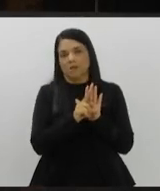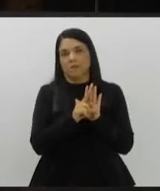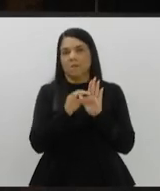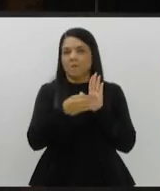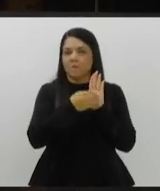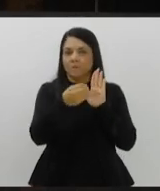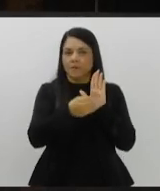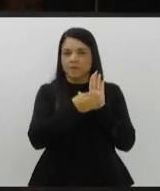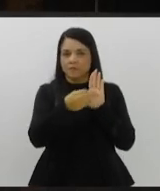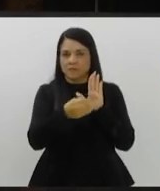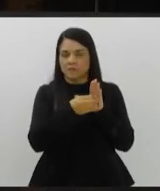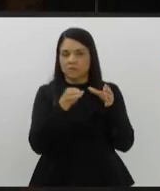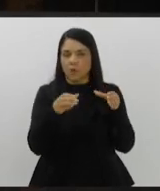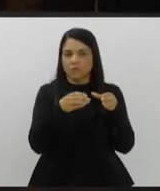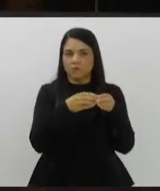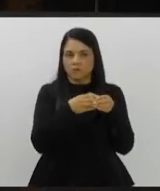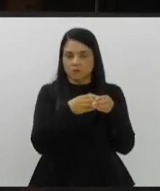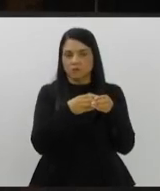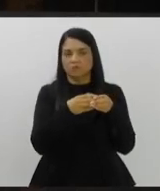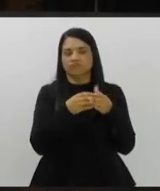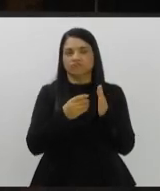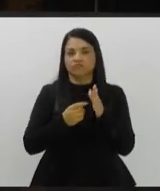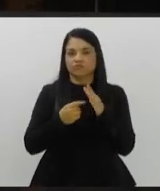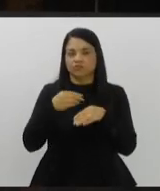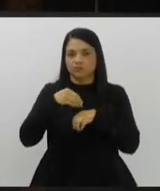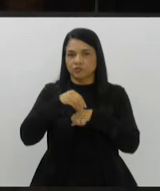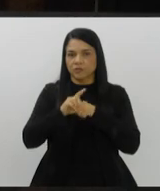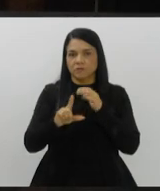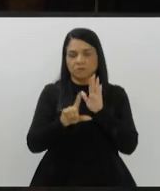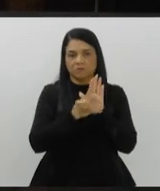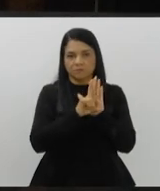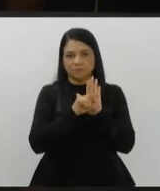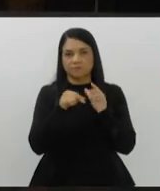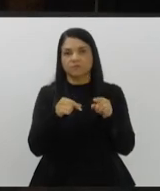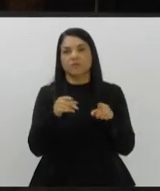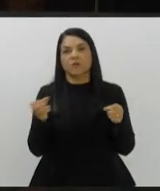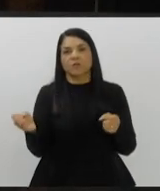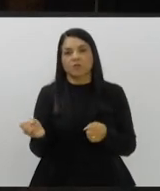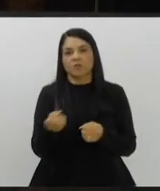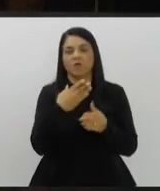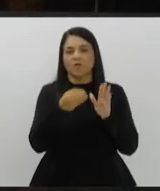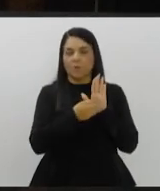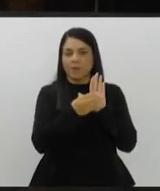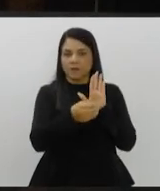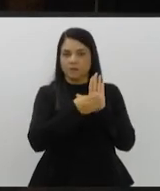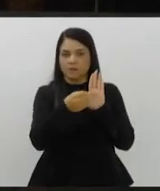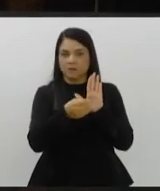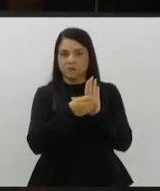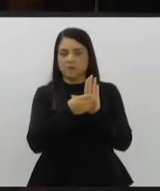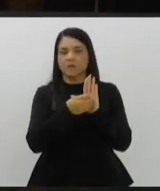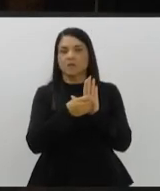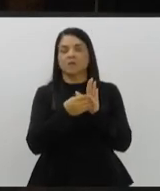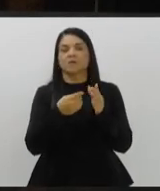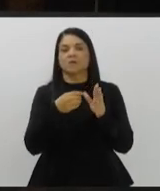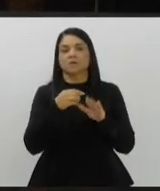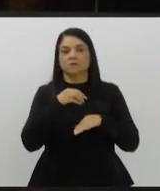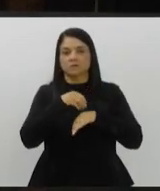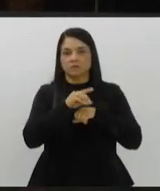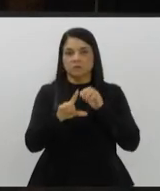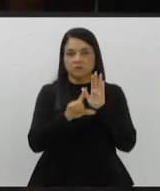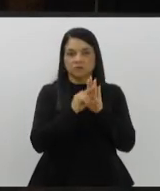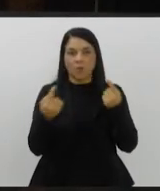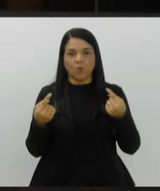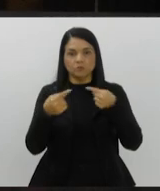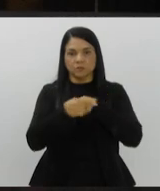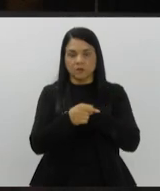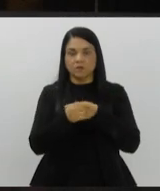da Comissão de Indicação Legislativa, favorável. Novo parecer, a emenda de plenário da Comissão de Indicação Legislativa, contrário. Relatores,